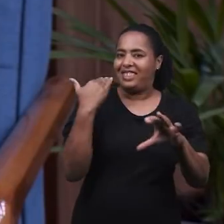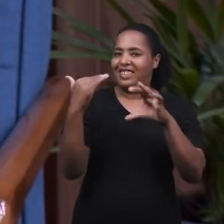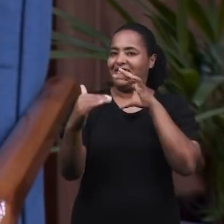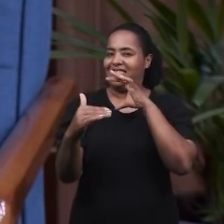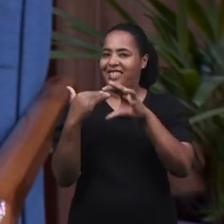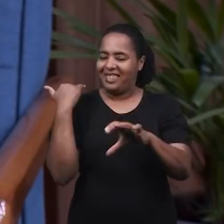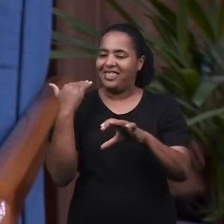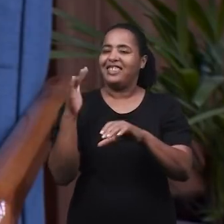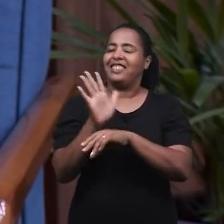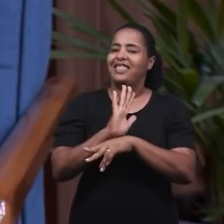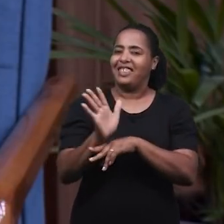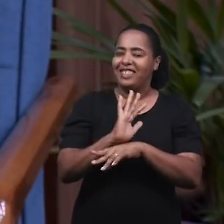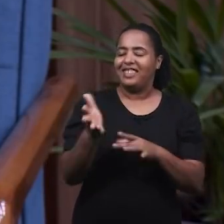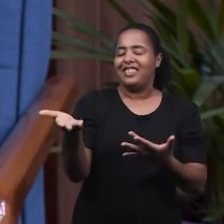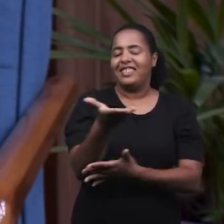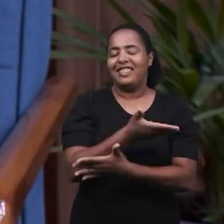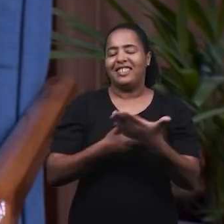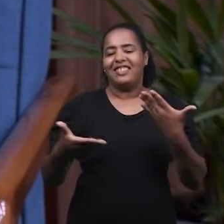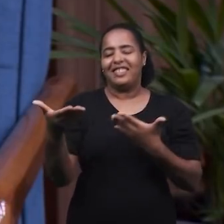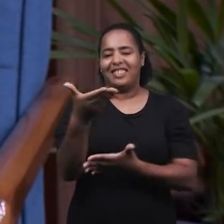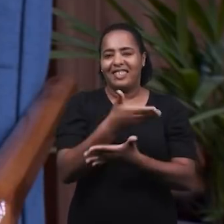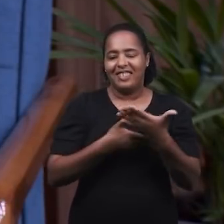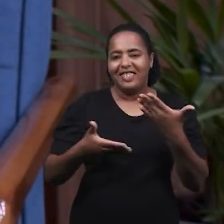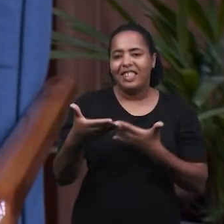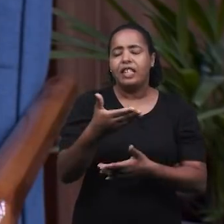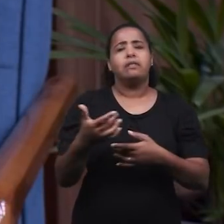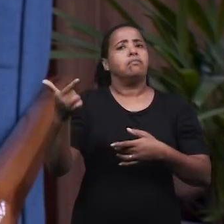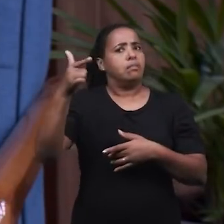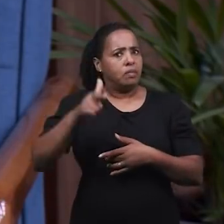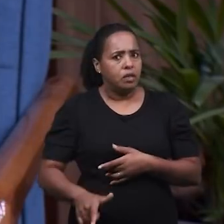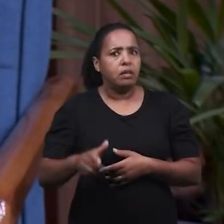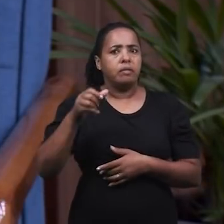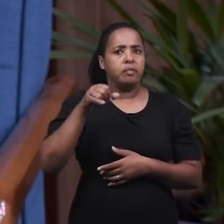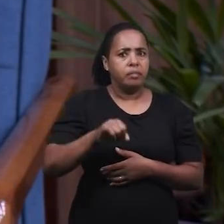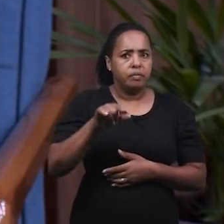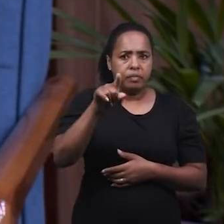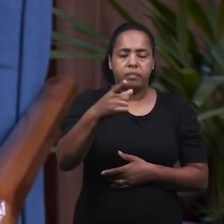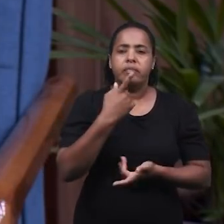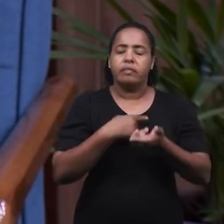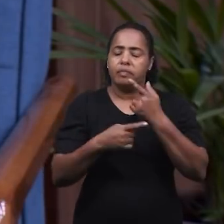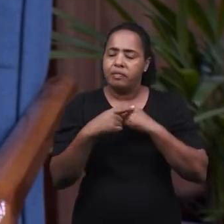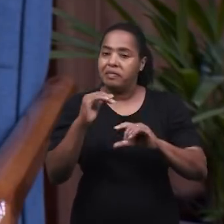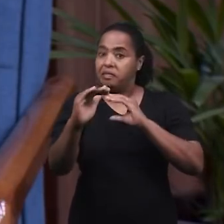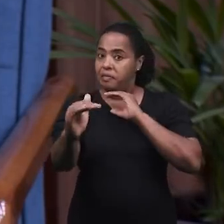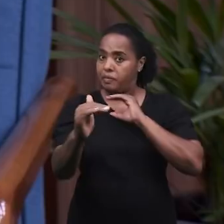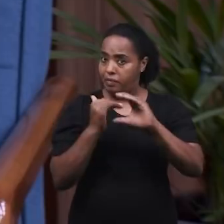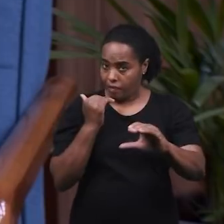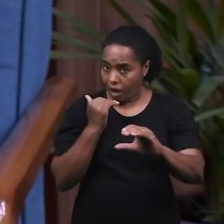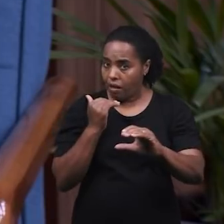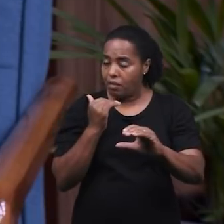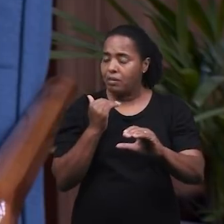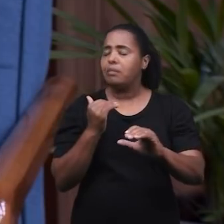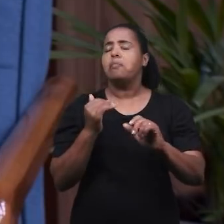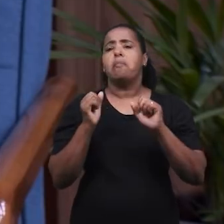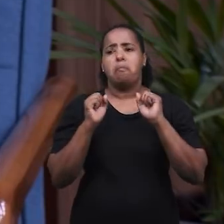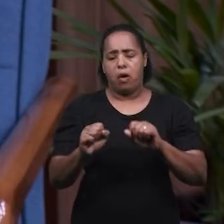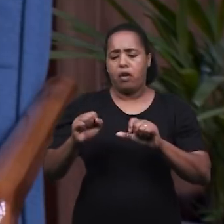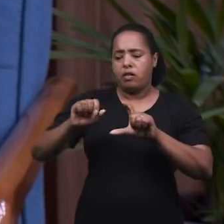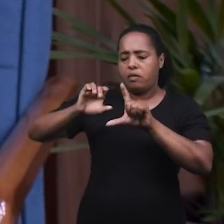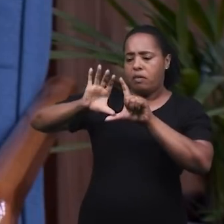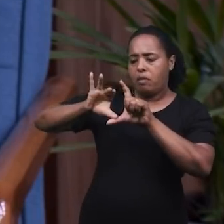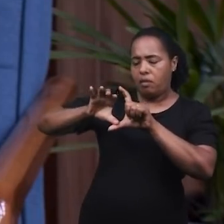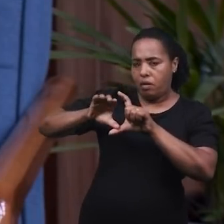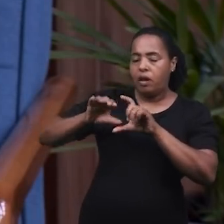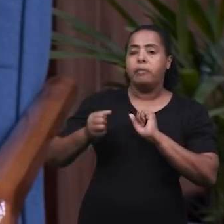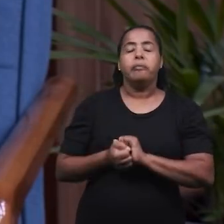seu vídeo, a sua participação. E eu repito, se você quiser mandar a sua participação, é no QR Code.